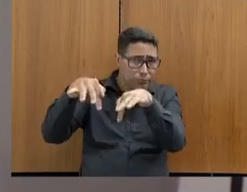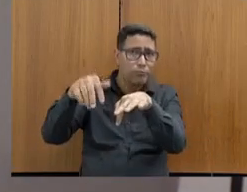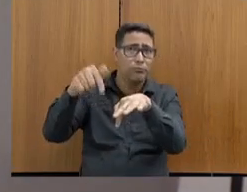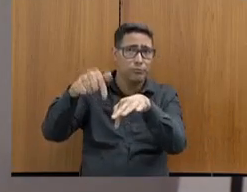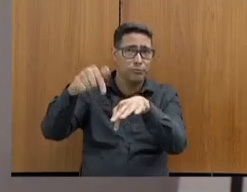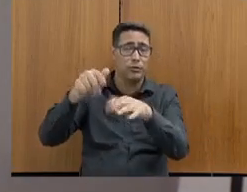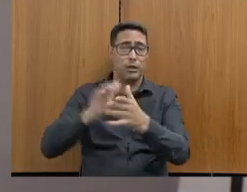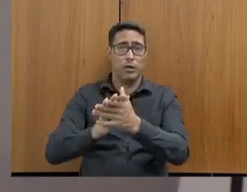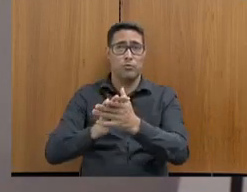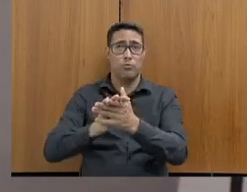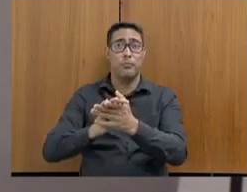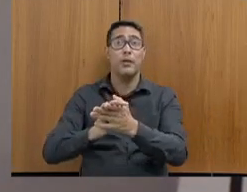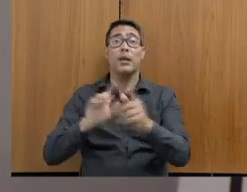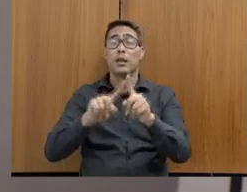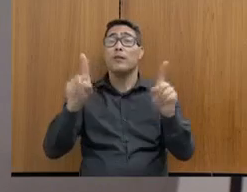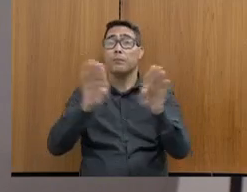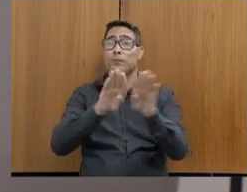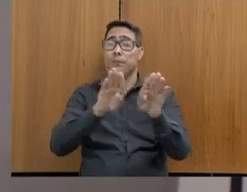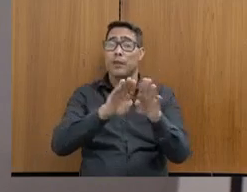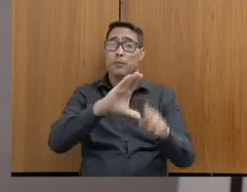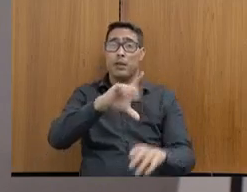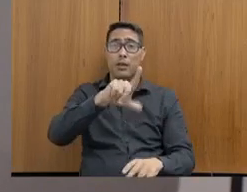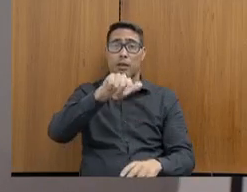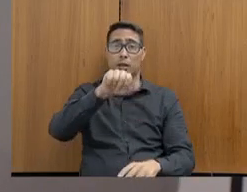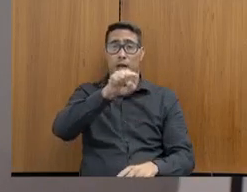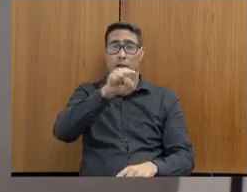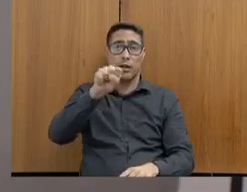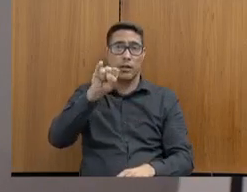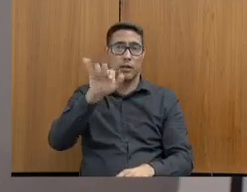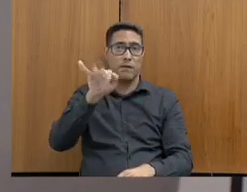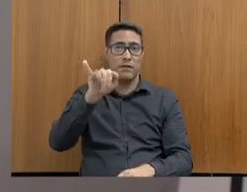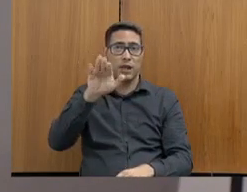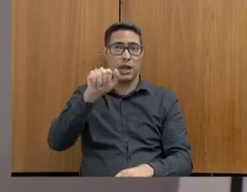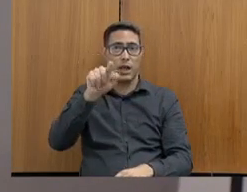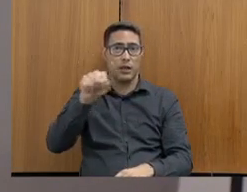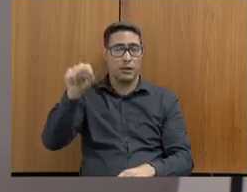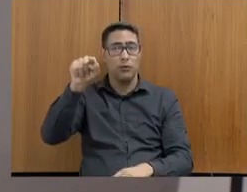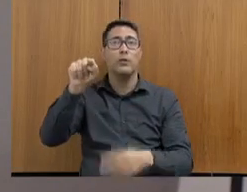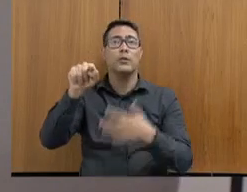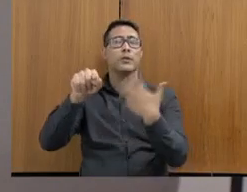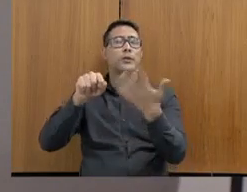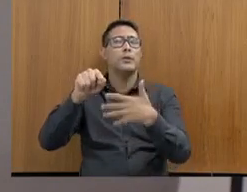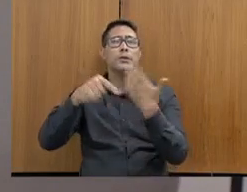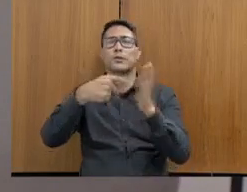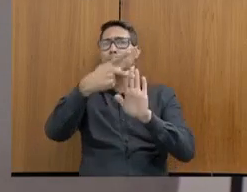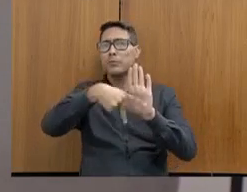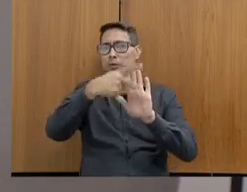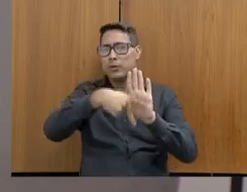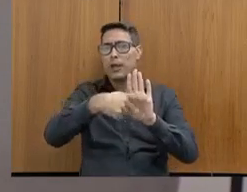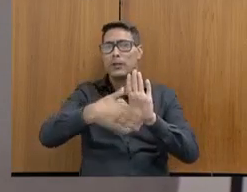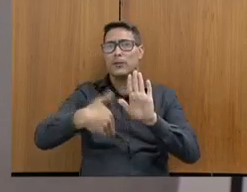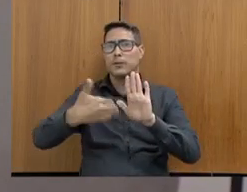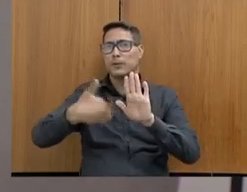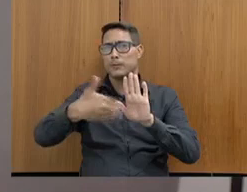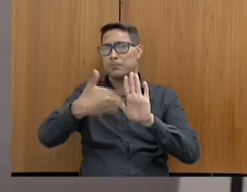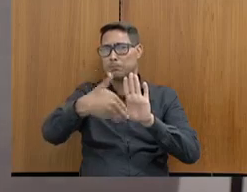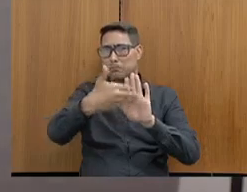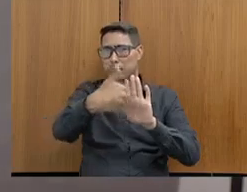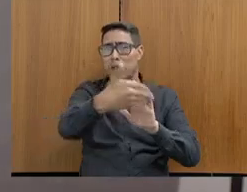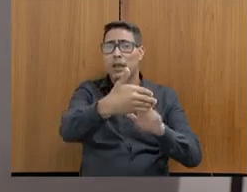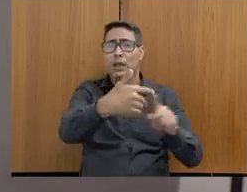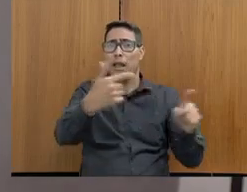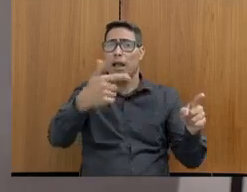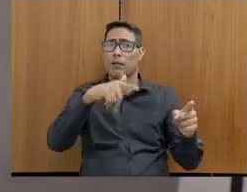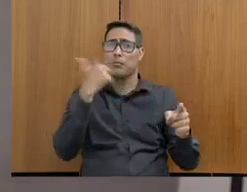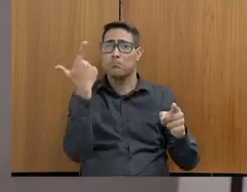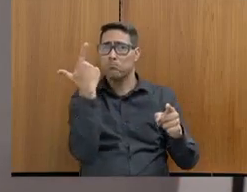né a classificação de algumas como projetos exatamente para que elas fossem não fossem estantes fossem suscetíveis